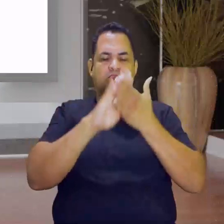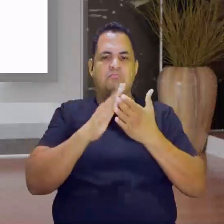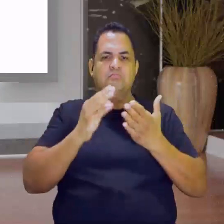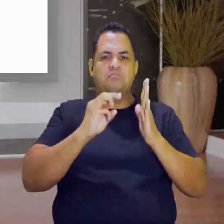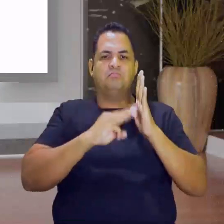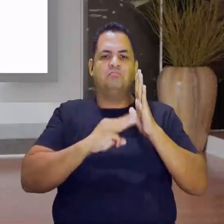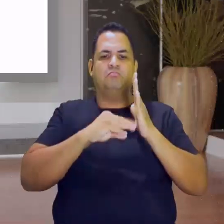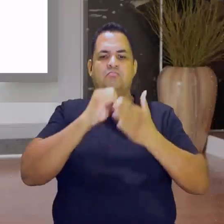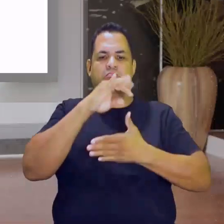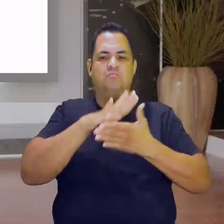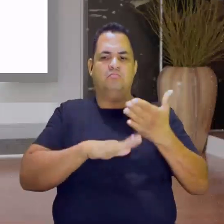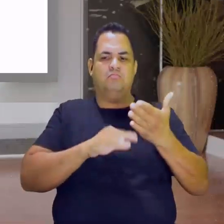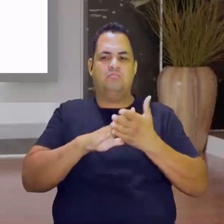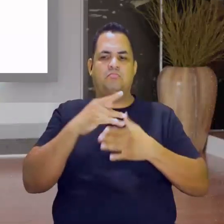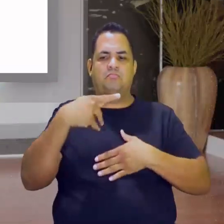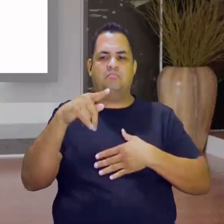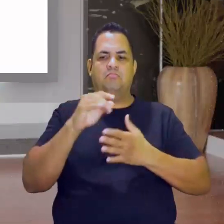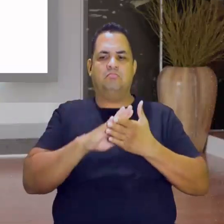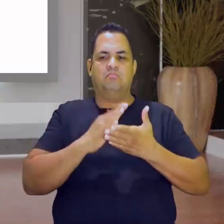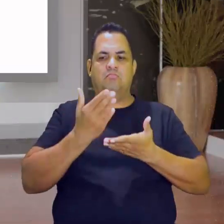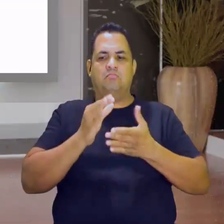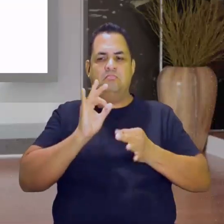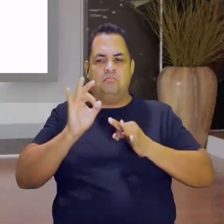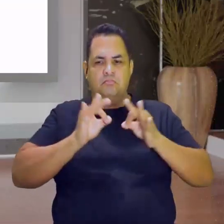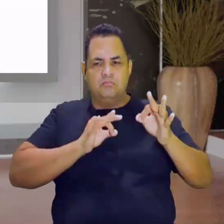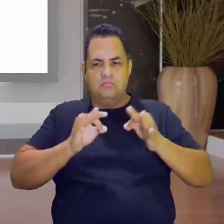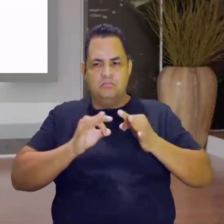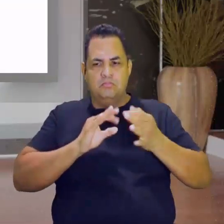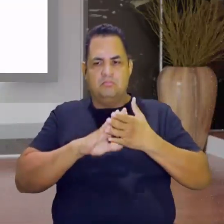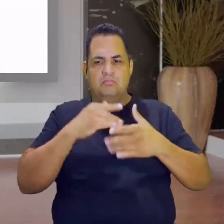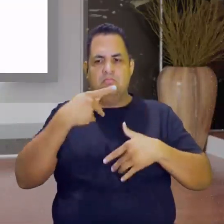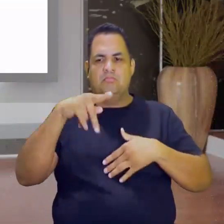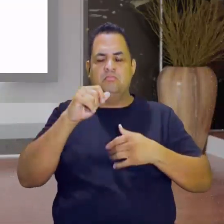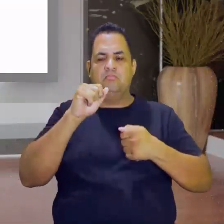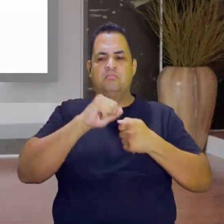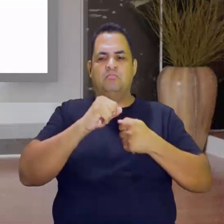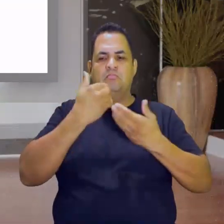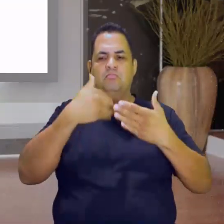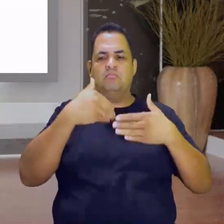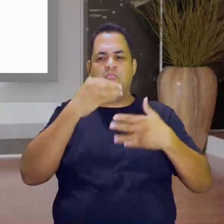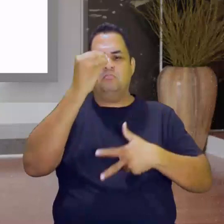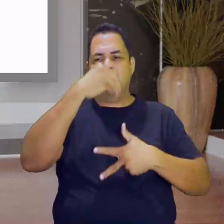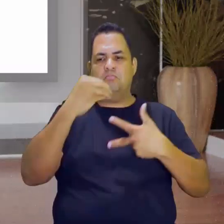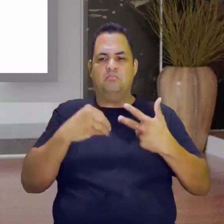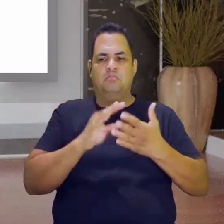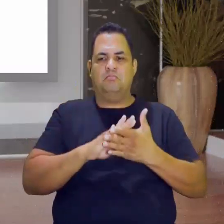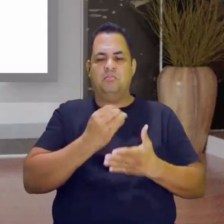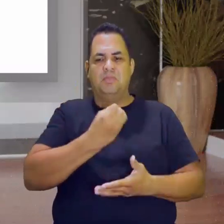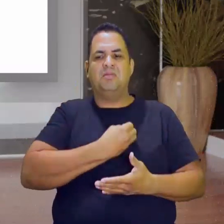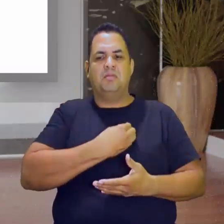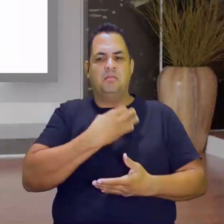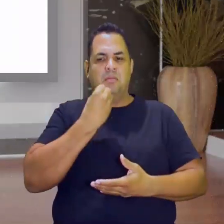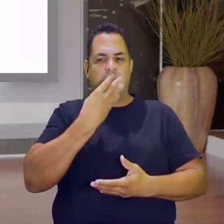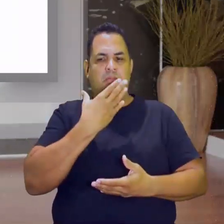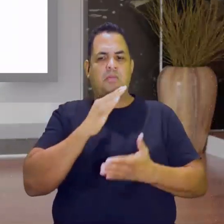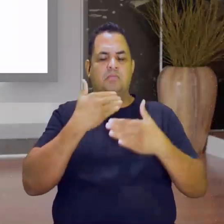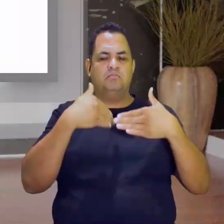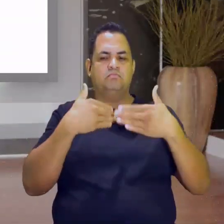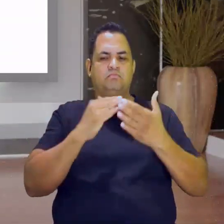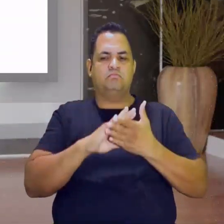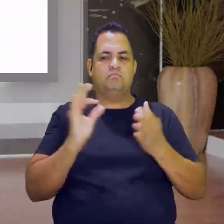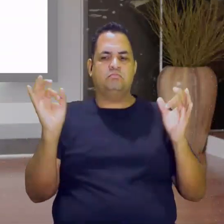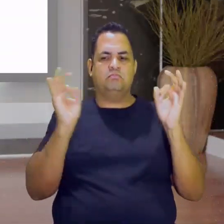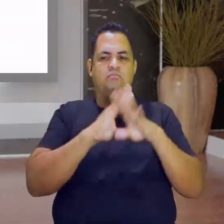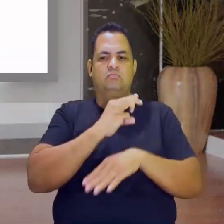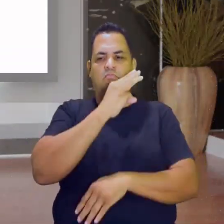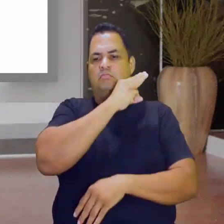modelos de questões para que você vá já se preparando para o Enem e aí tirar uma boa nota, né? Quando você concluir o